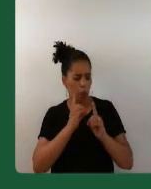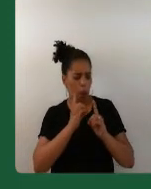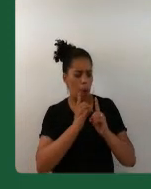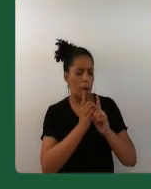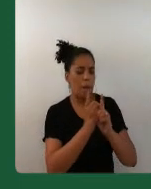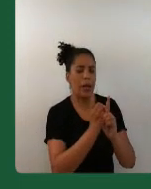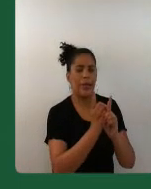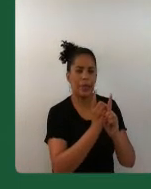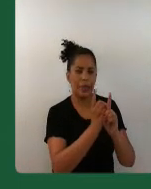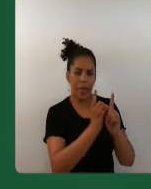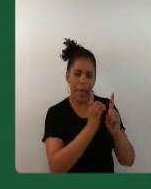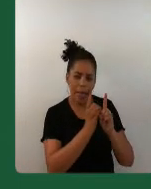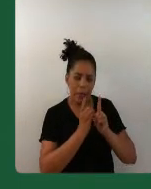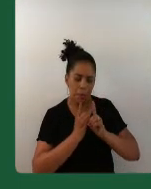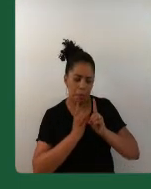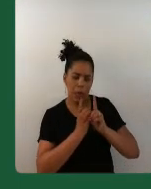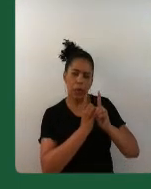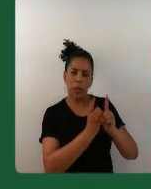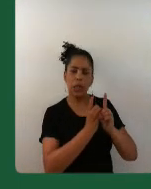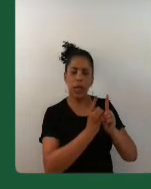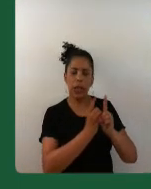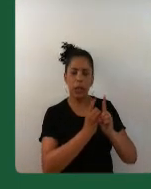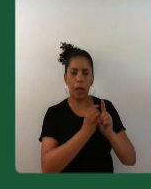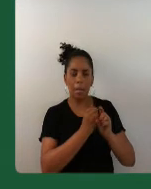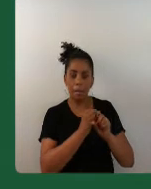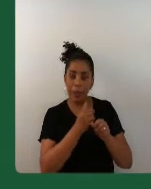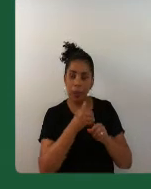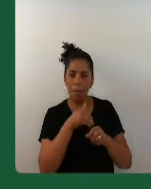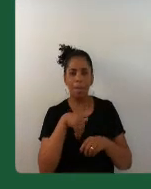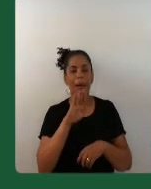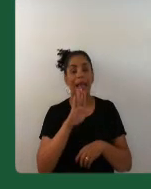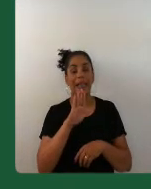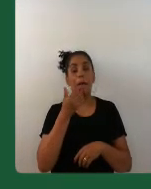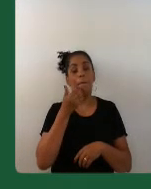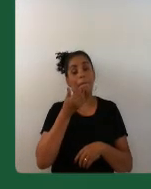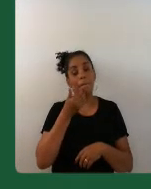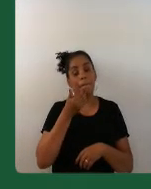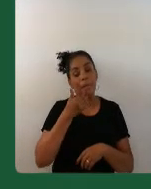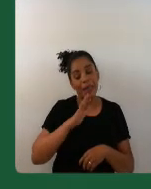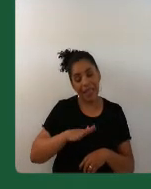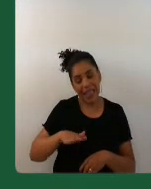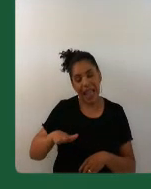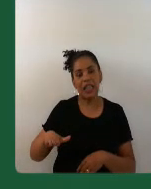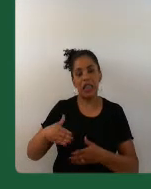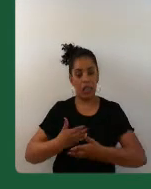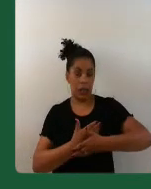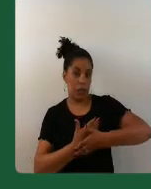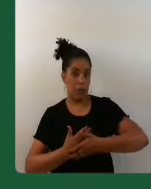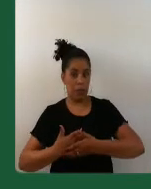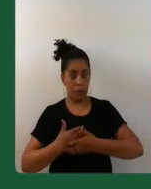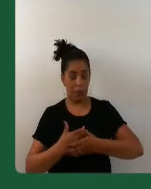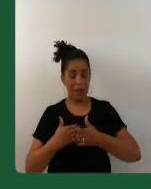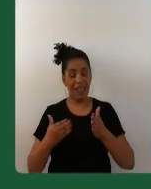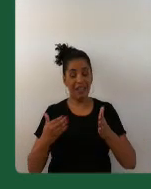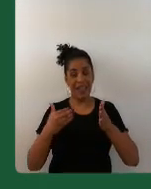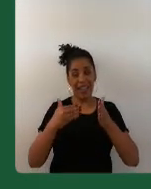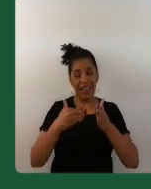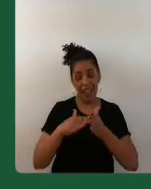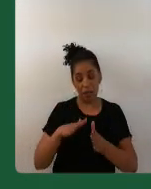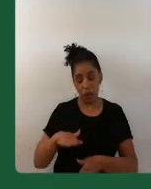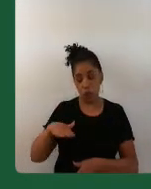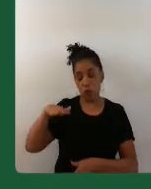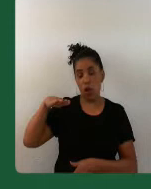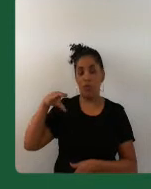o tratamento ele vai desde a fase desde a infância até a fase adulta. Por ser um tratamento